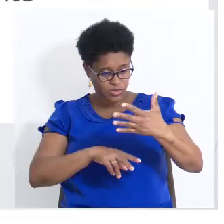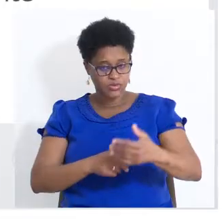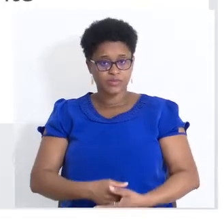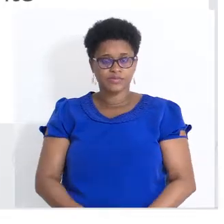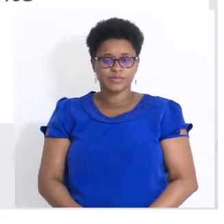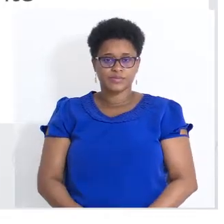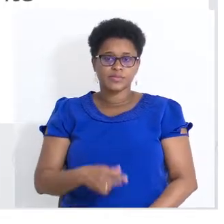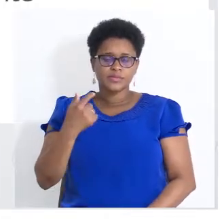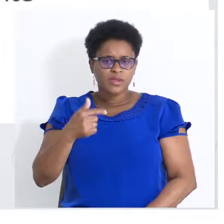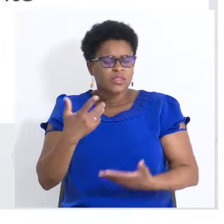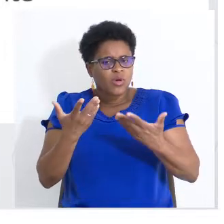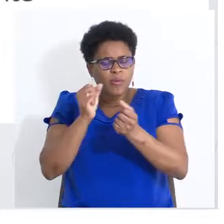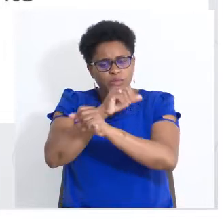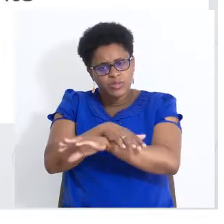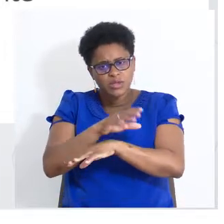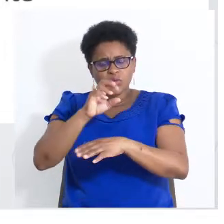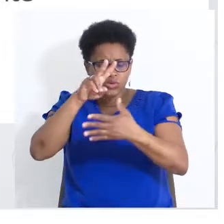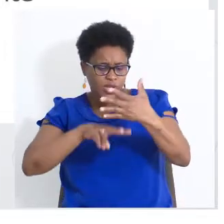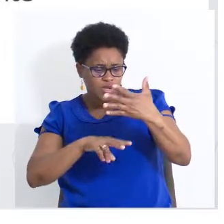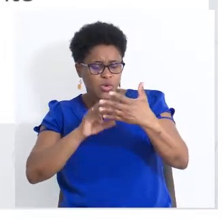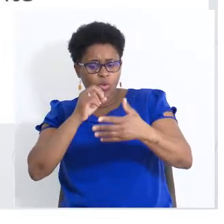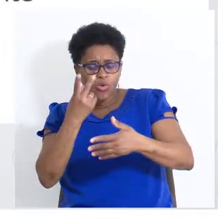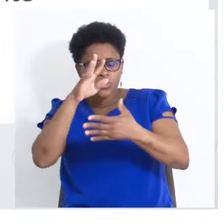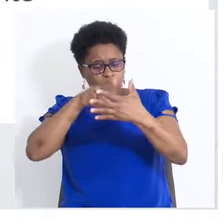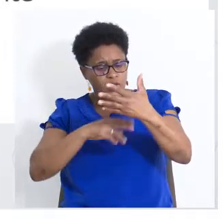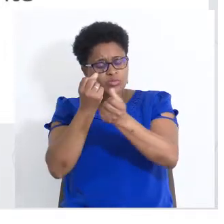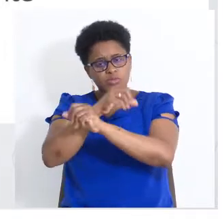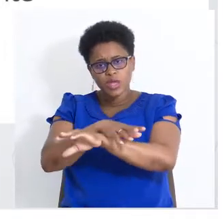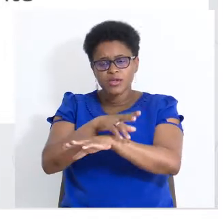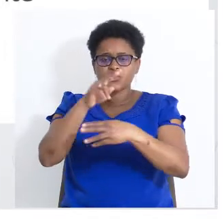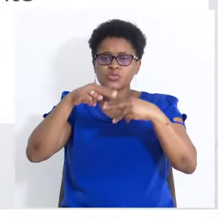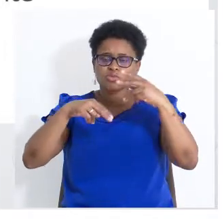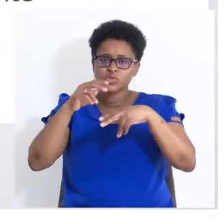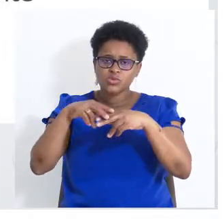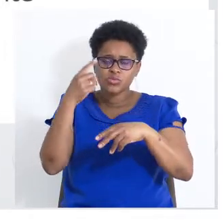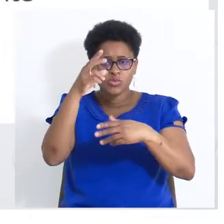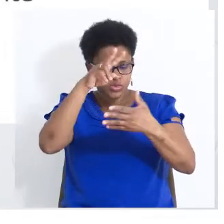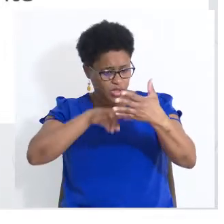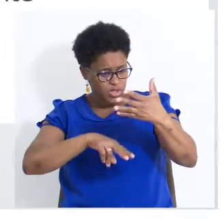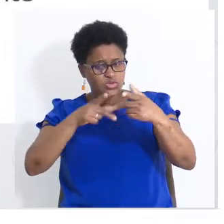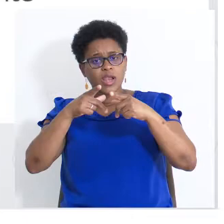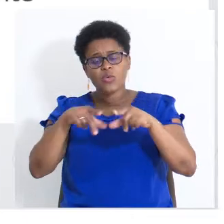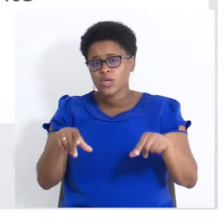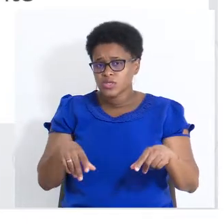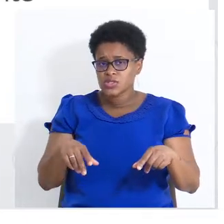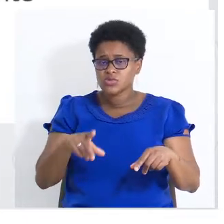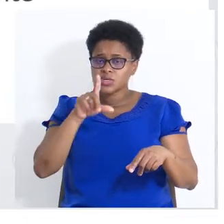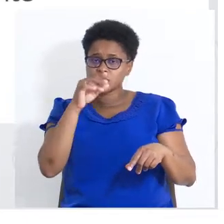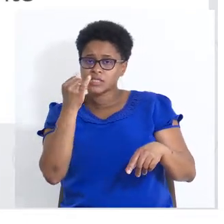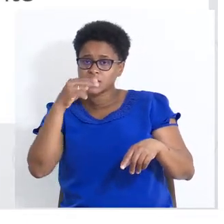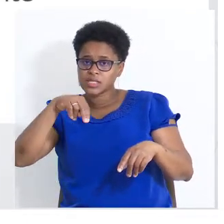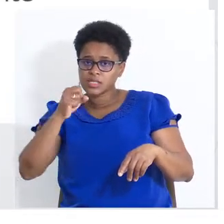texto. A publicidade, ou então o texto publicitário, é composto por um texto linguístico.